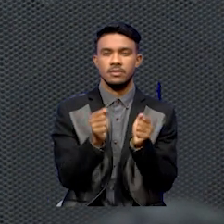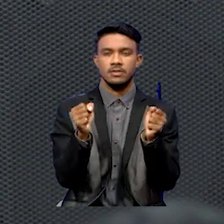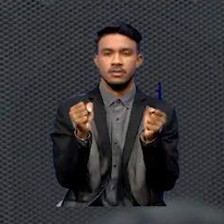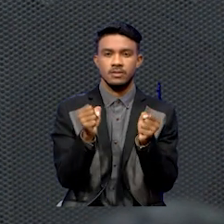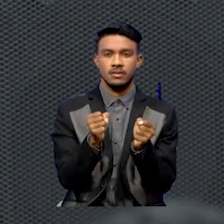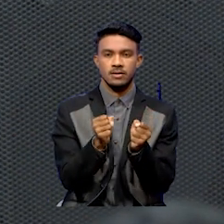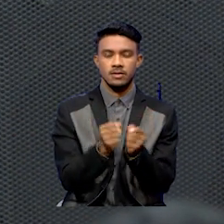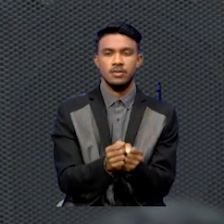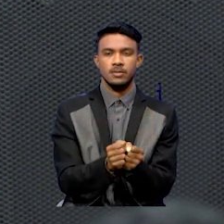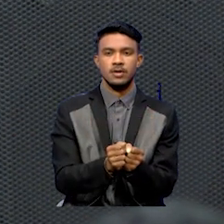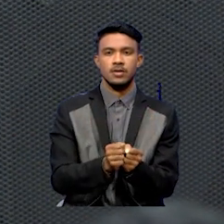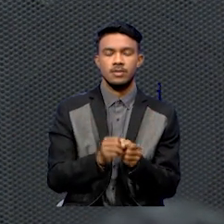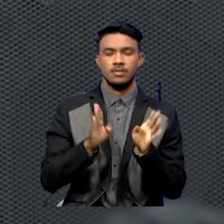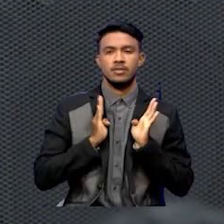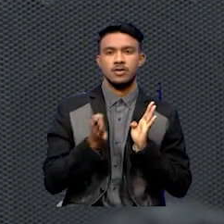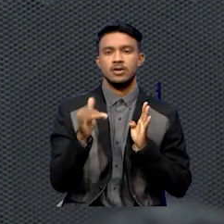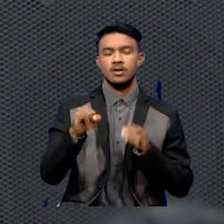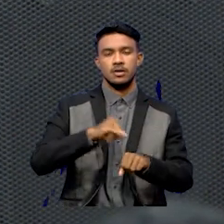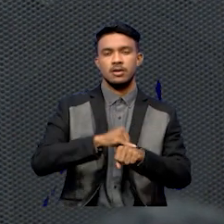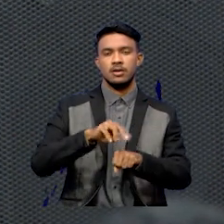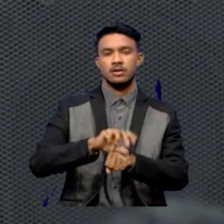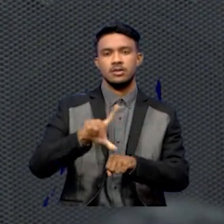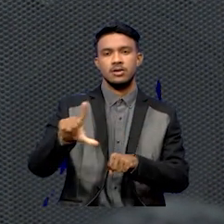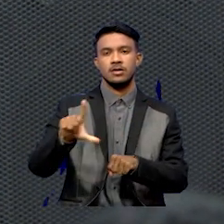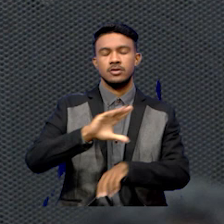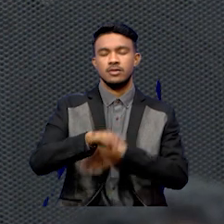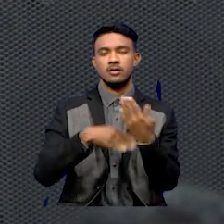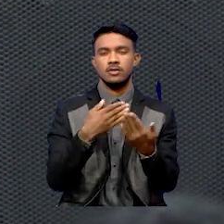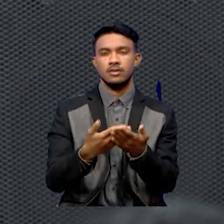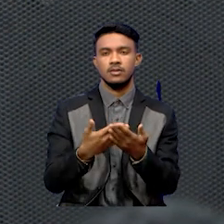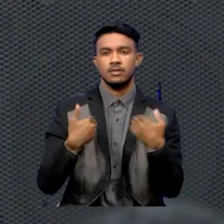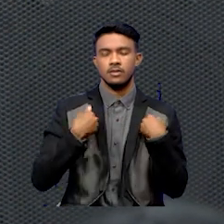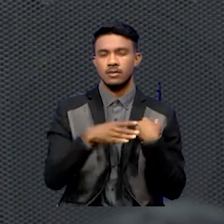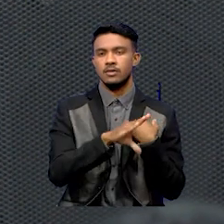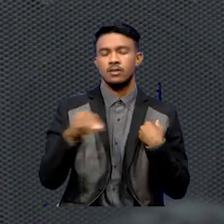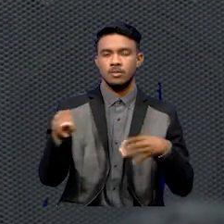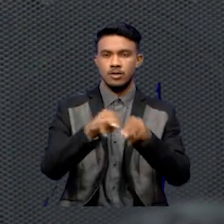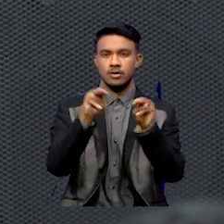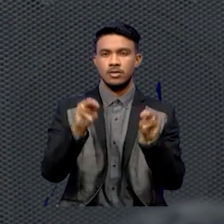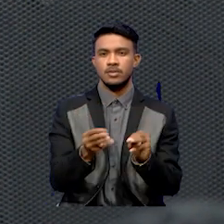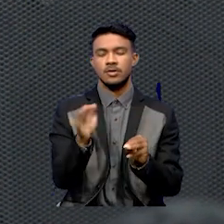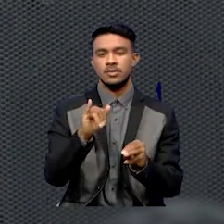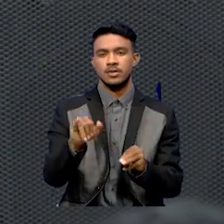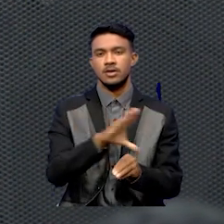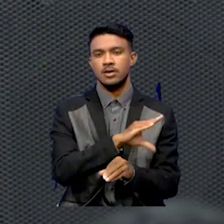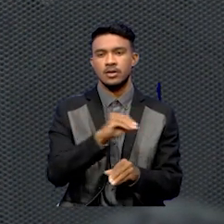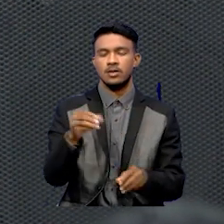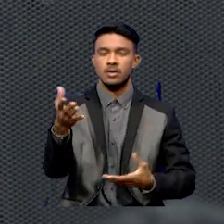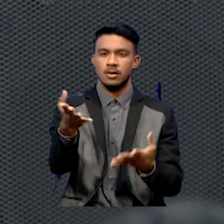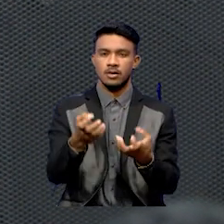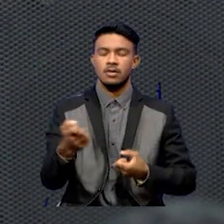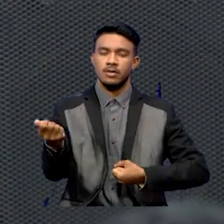para doadores internacionais de Tokyo, outra iniciativa para